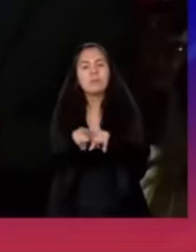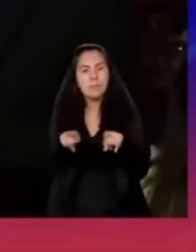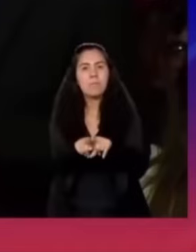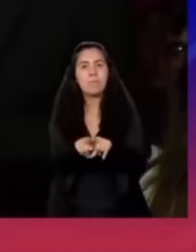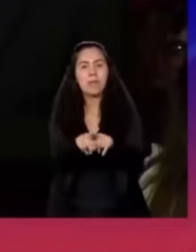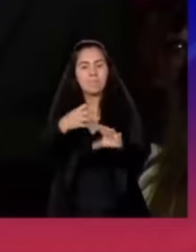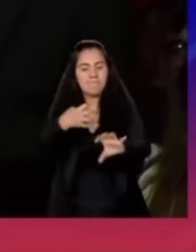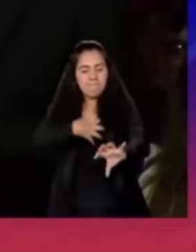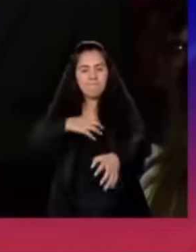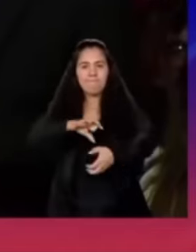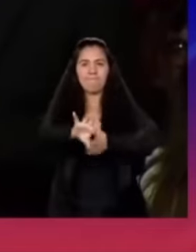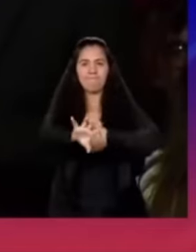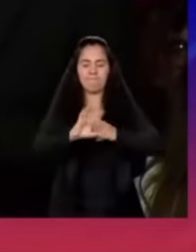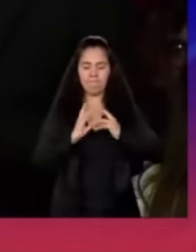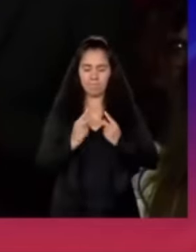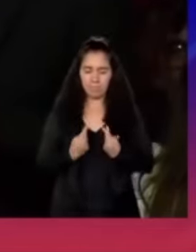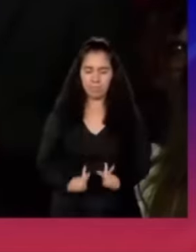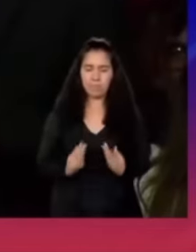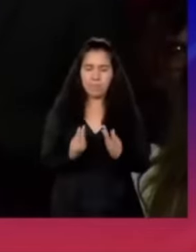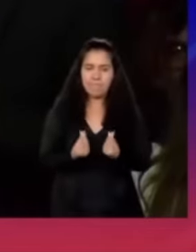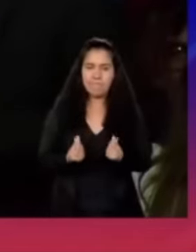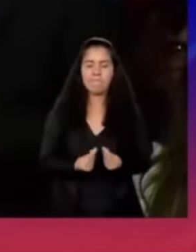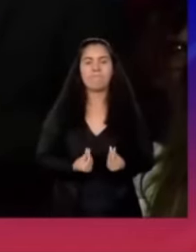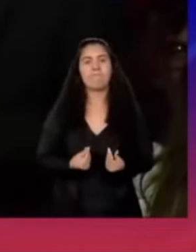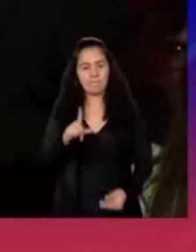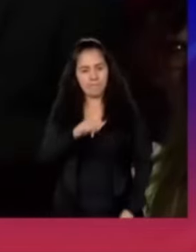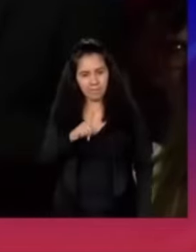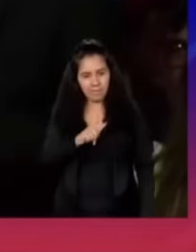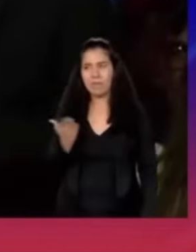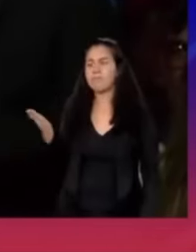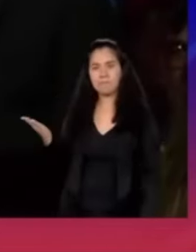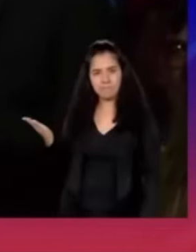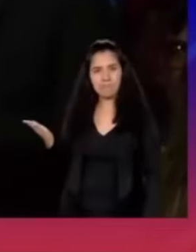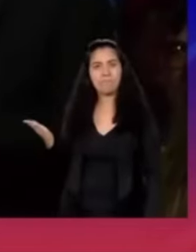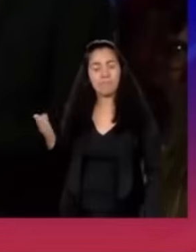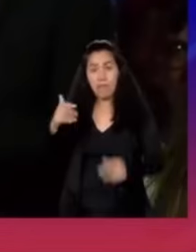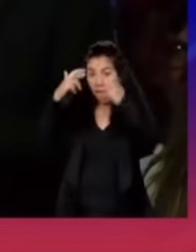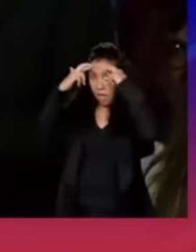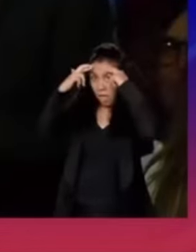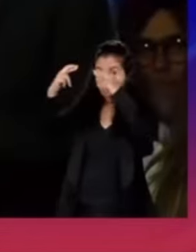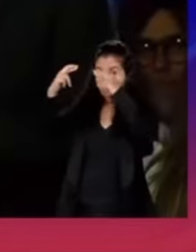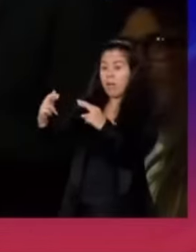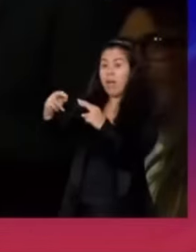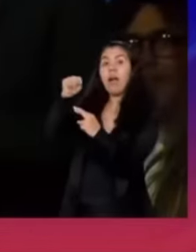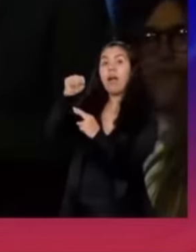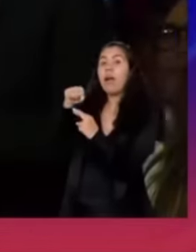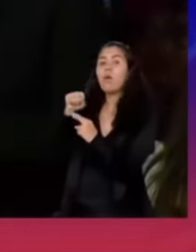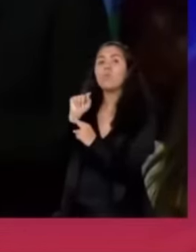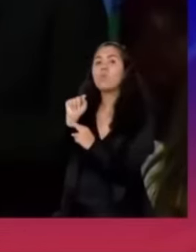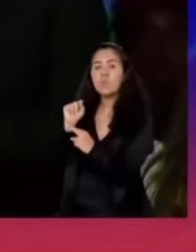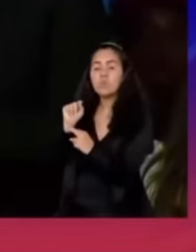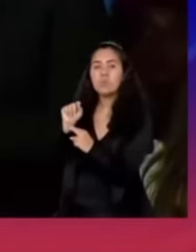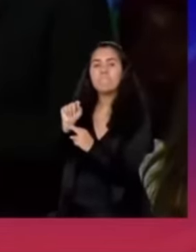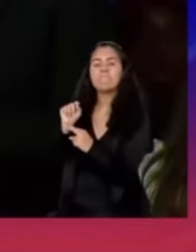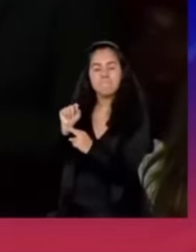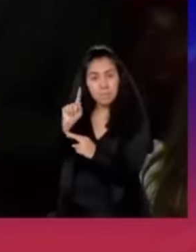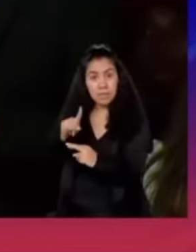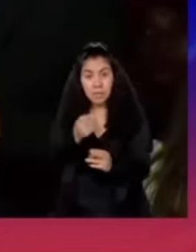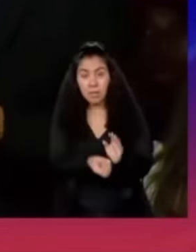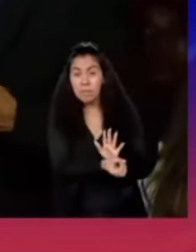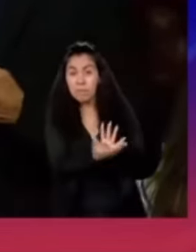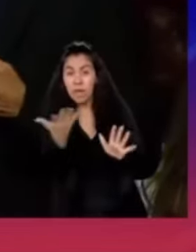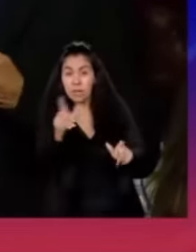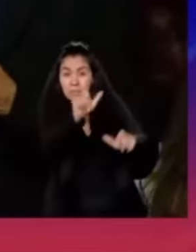olhar humano para grande parte da população brasileira. Respeito é algo que muitos dos nossos